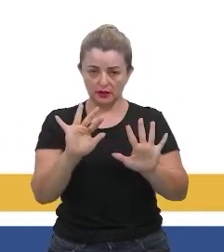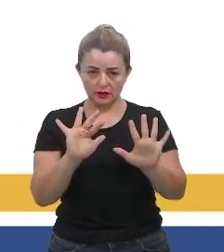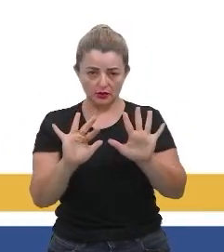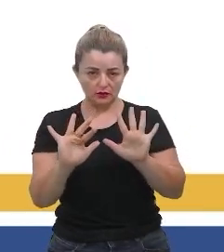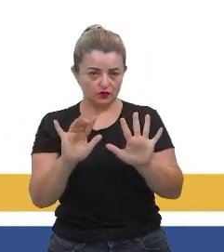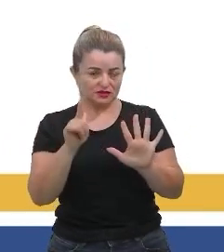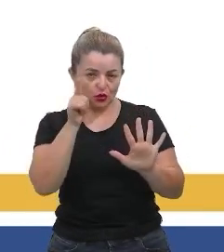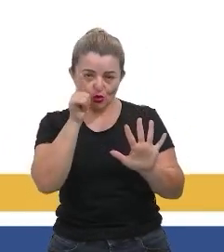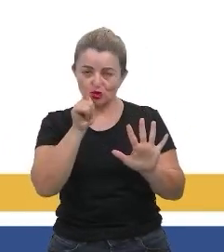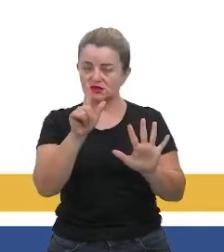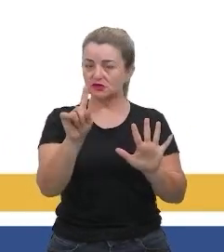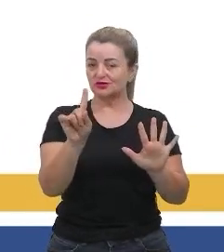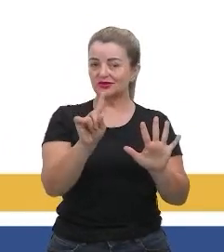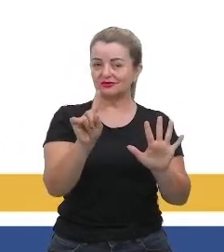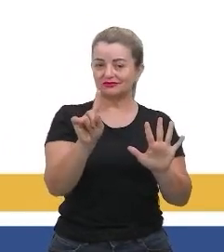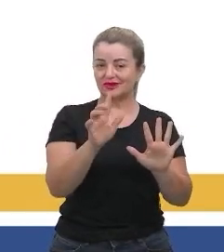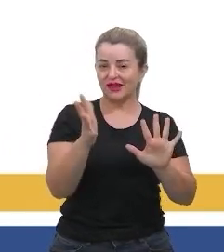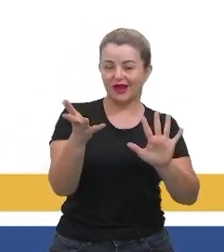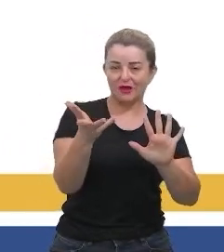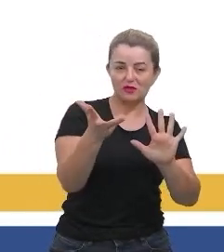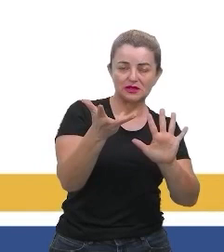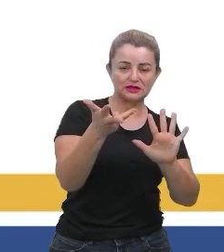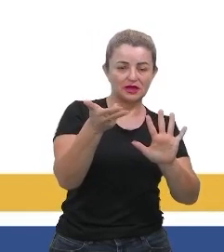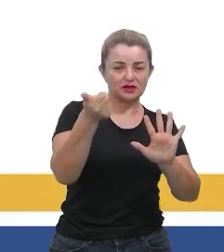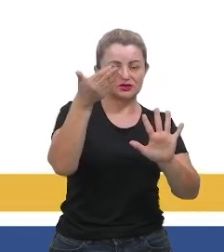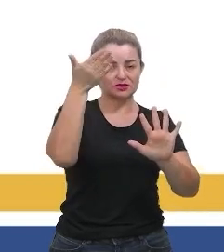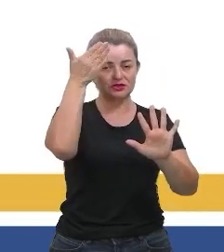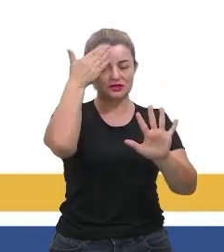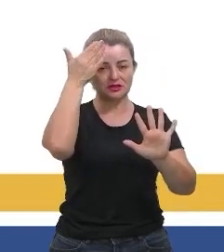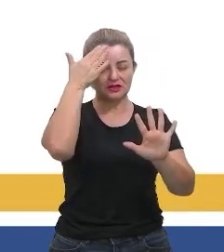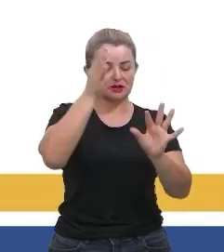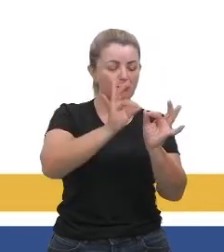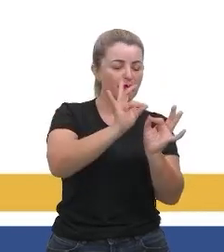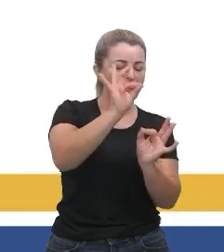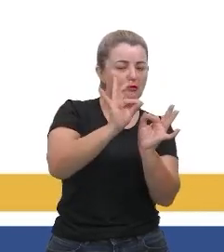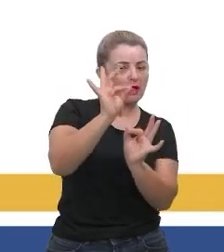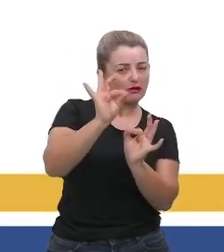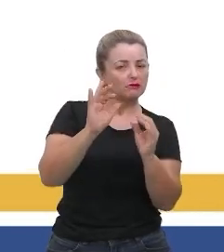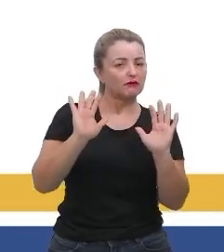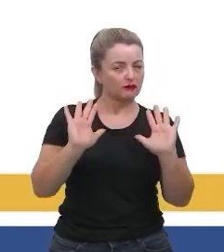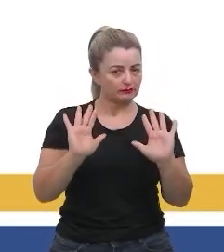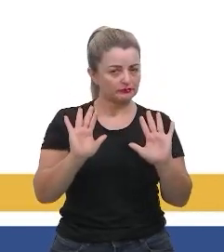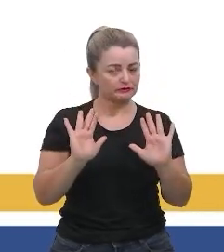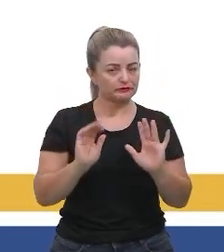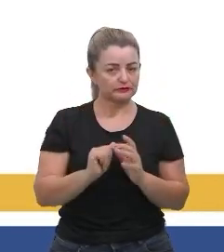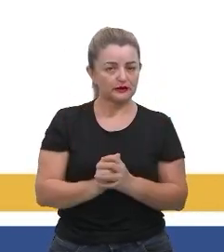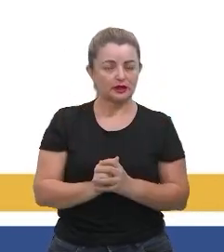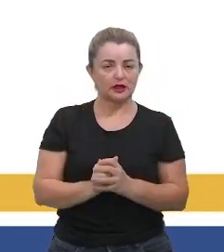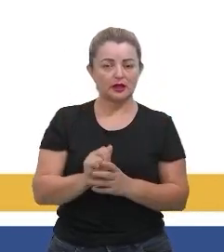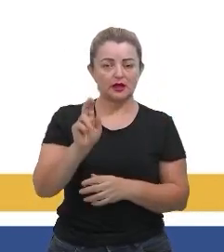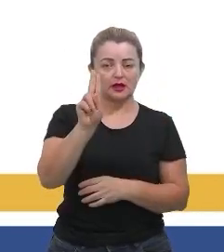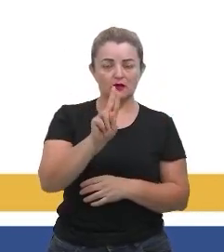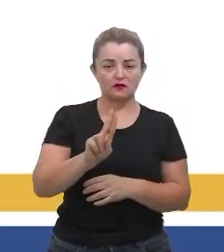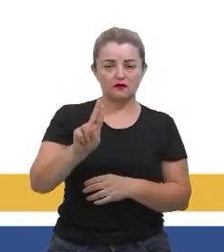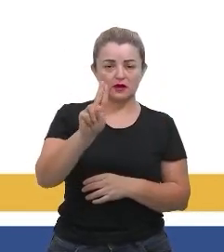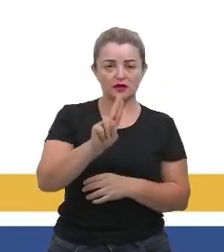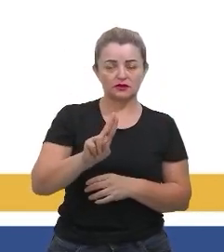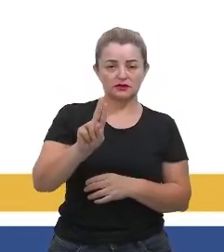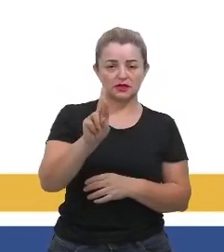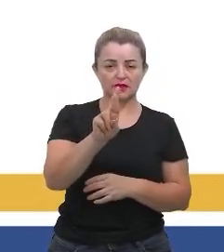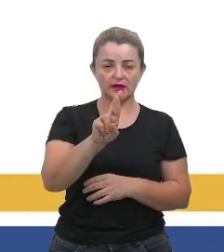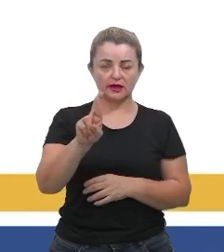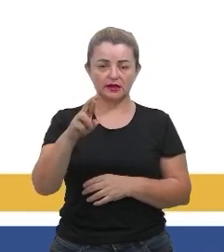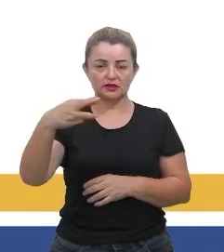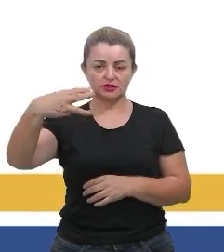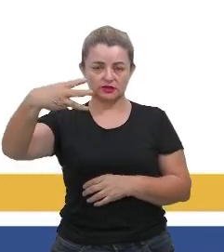não conseguiu ter essa habilidade de entender essa proporção. Vamos ao cálculo. A gente vai usar uma regrinha de 3, tá? Só